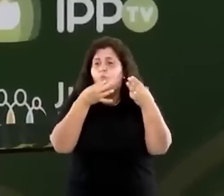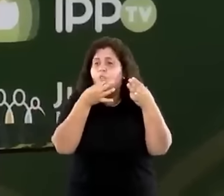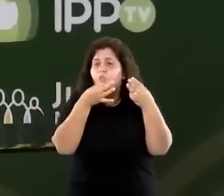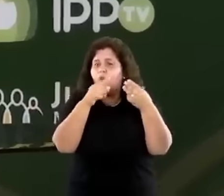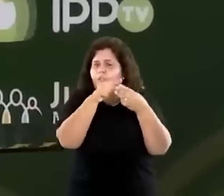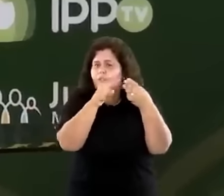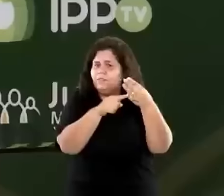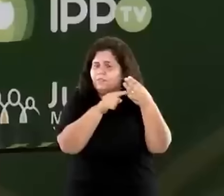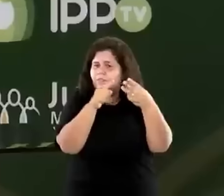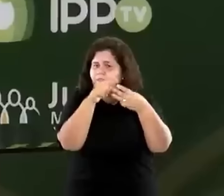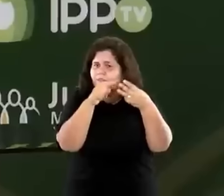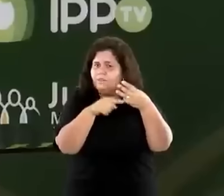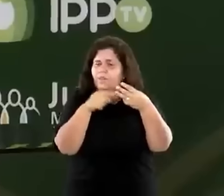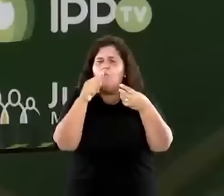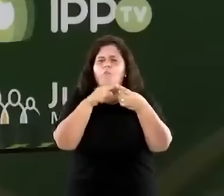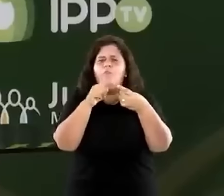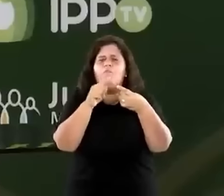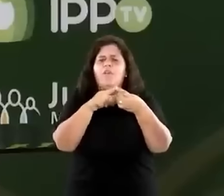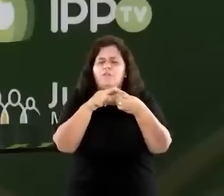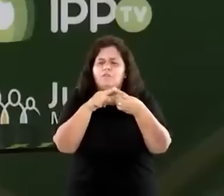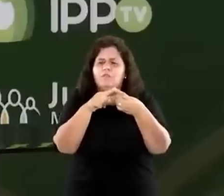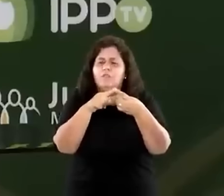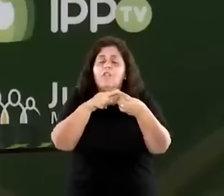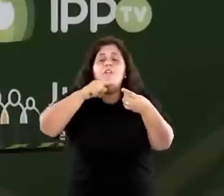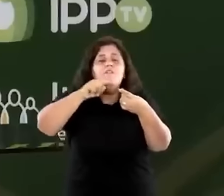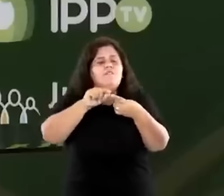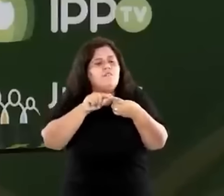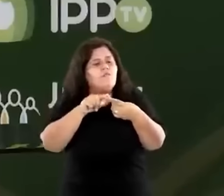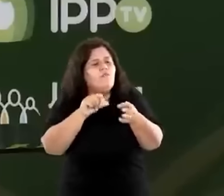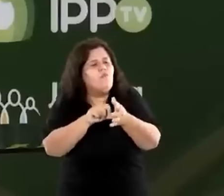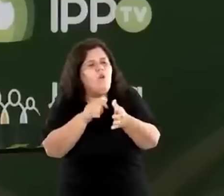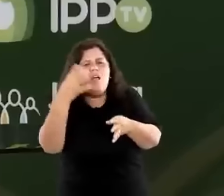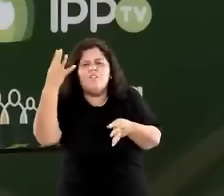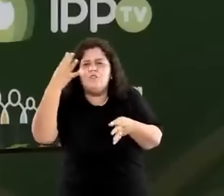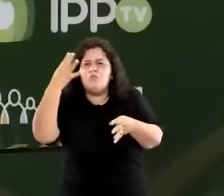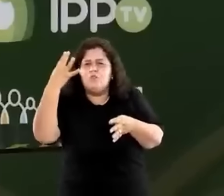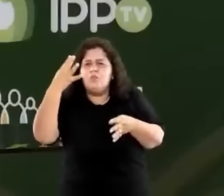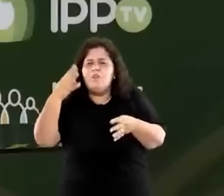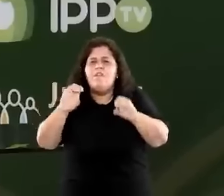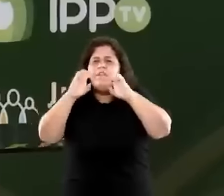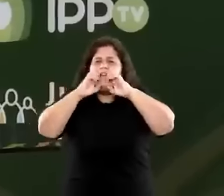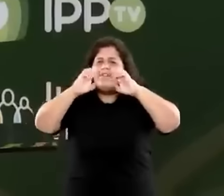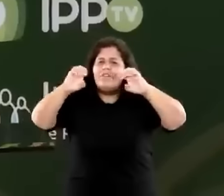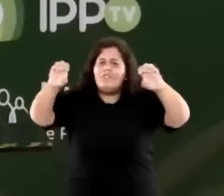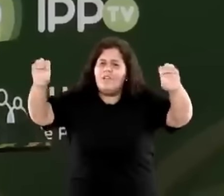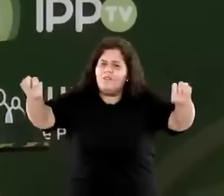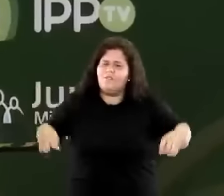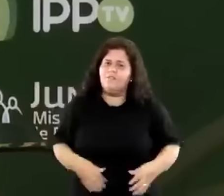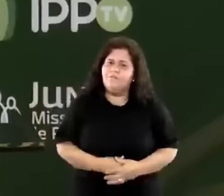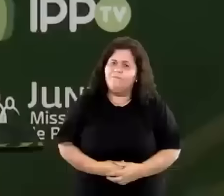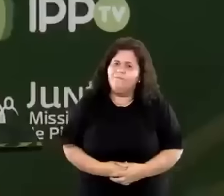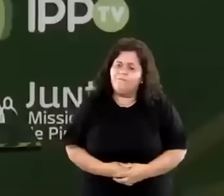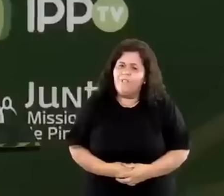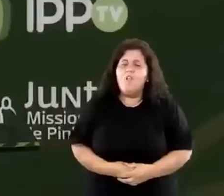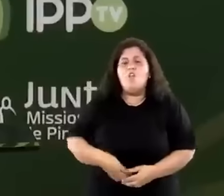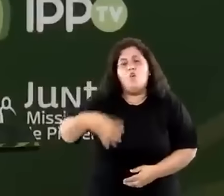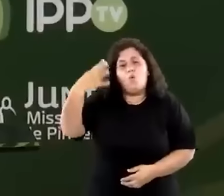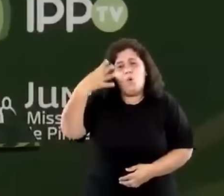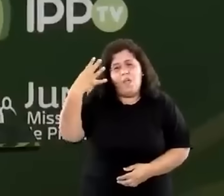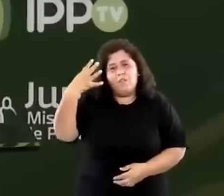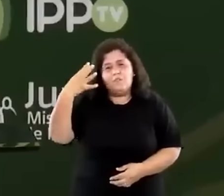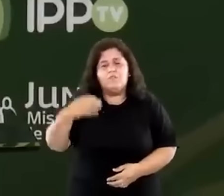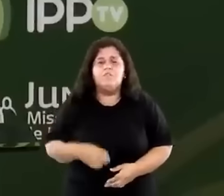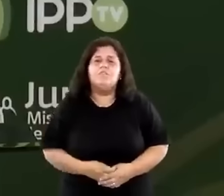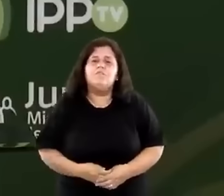primeiro nós temos alguns que pensam que esses Tronos falam dos quatro Evangelhos ou melhor dizendo que esses quatro seres